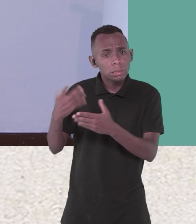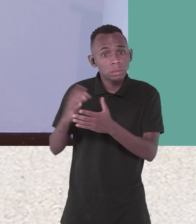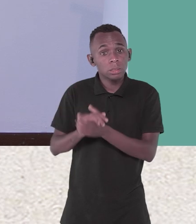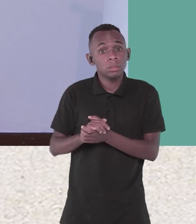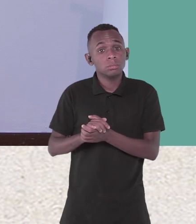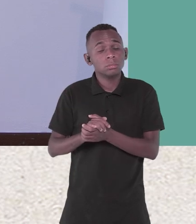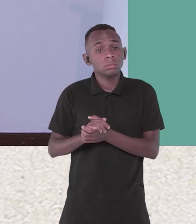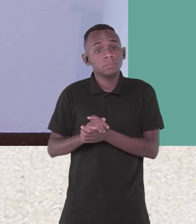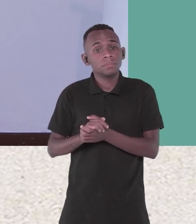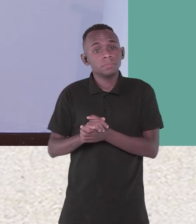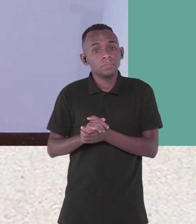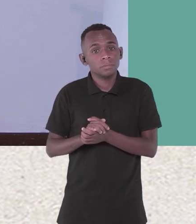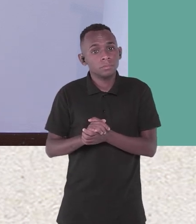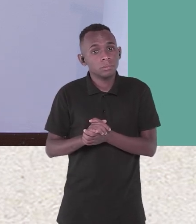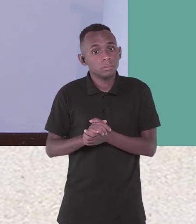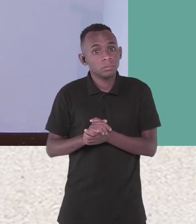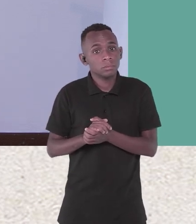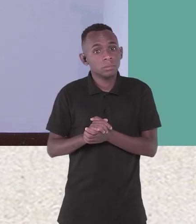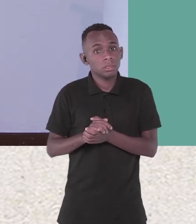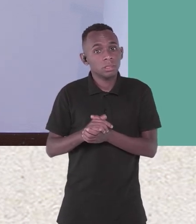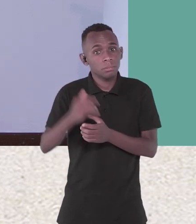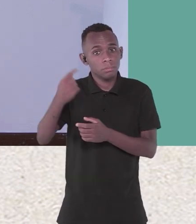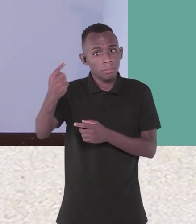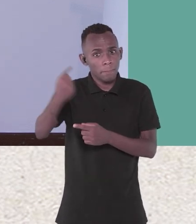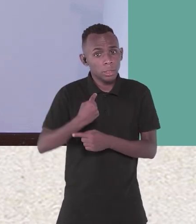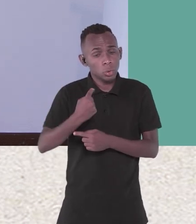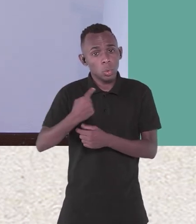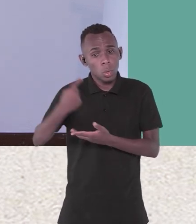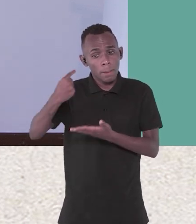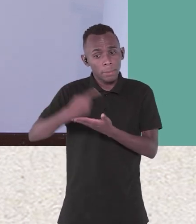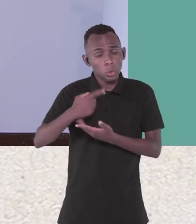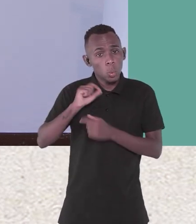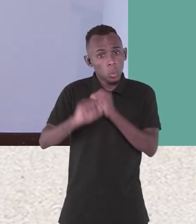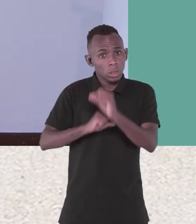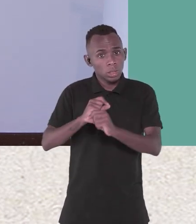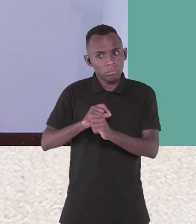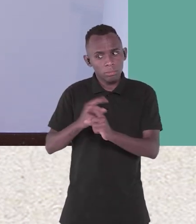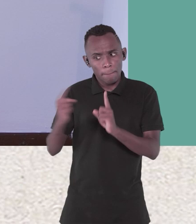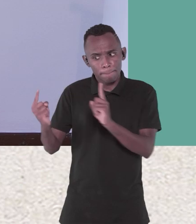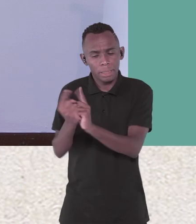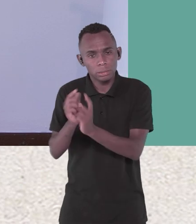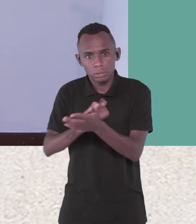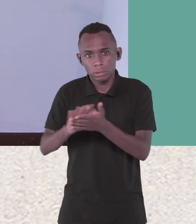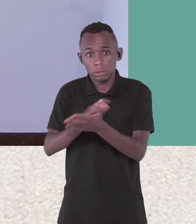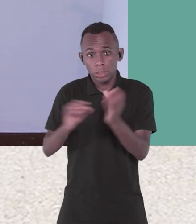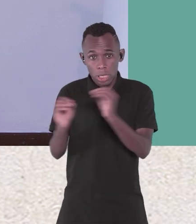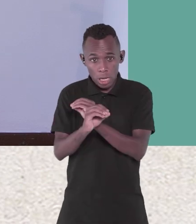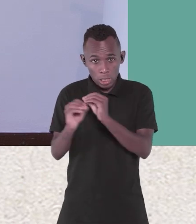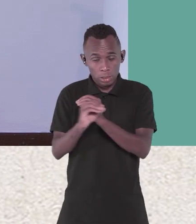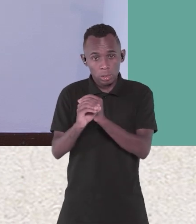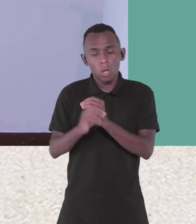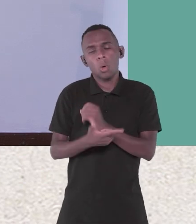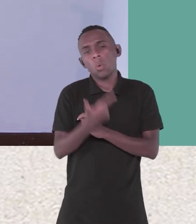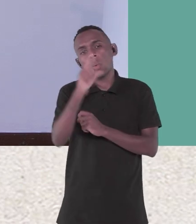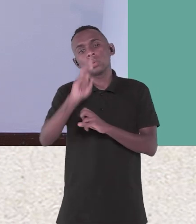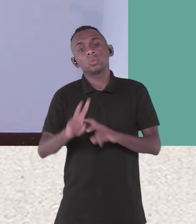que ele recebeu é: nem chegue perto. Ele falou, tá bom. Ele vai para um outro